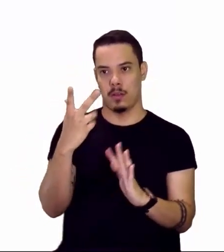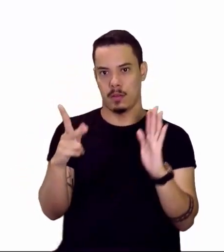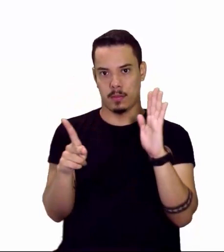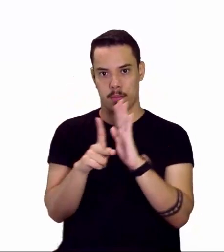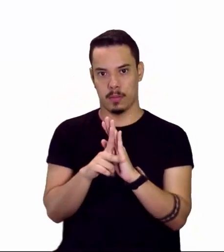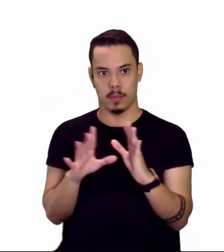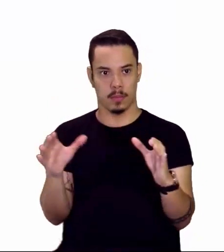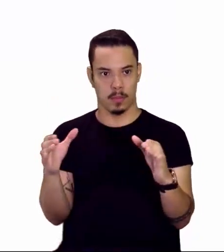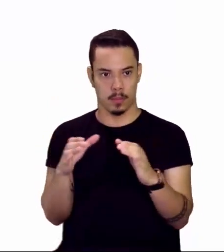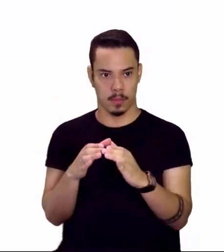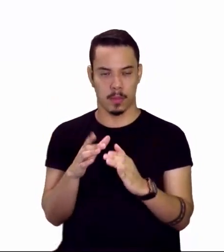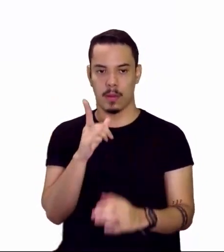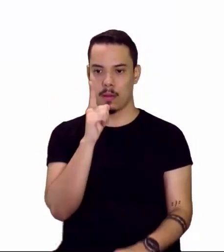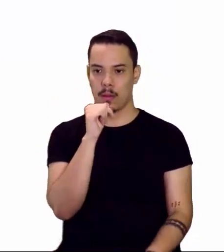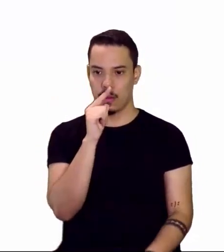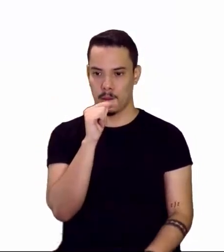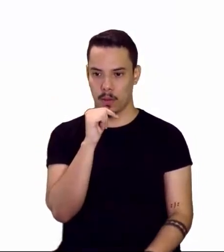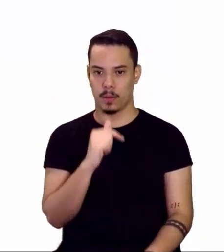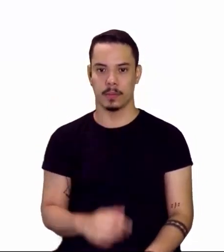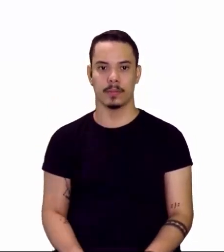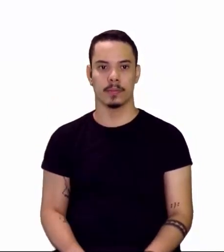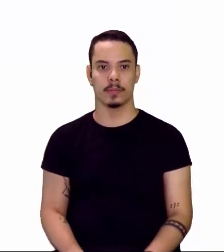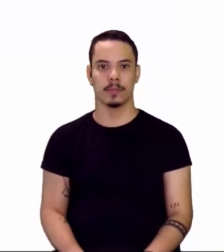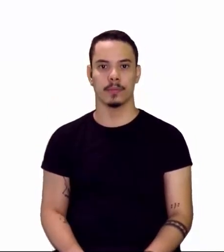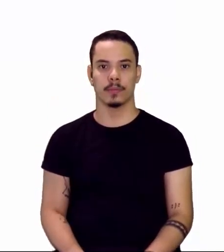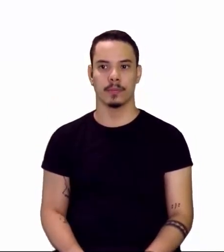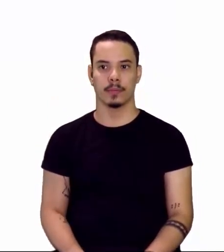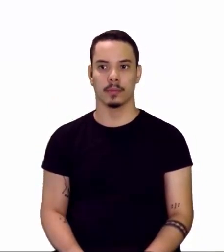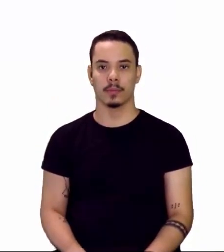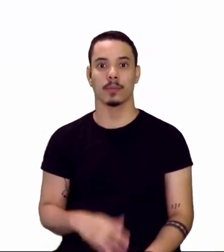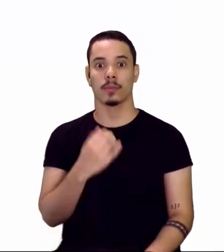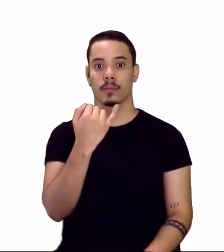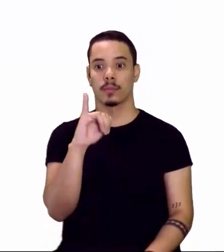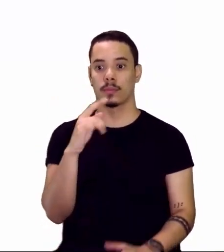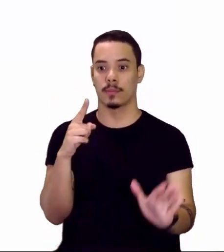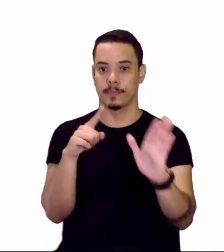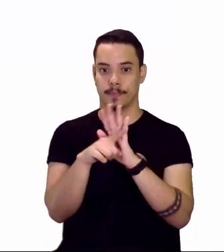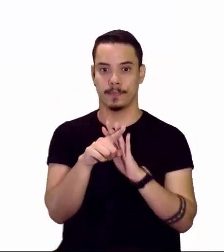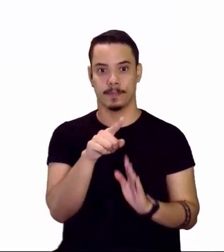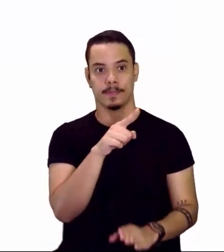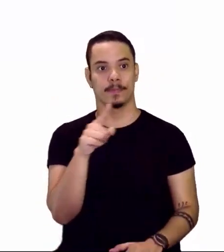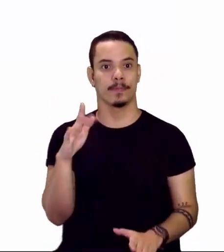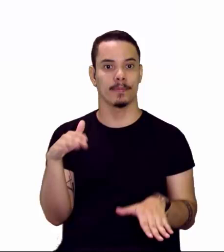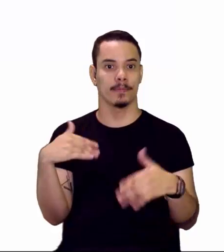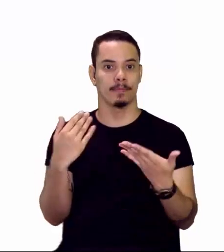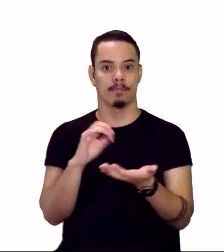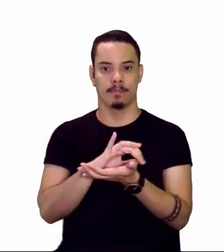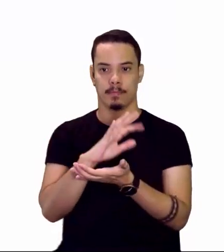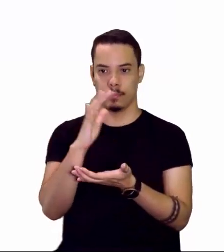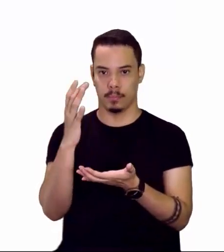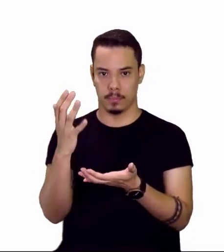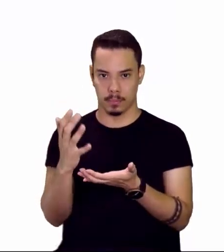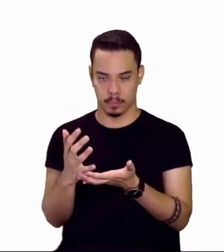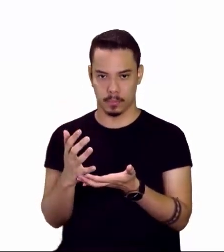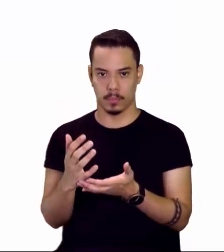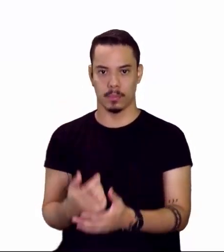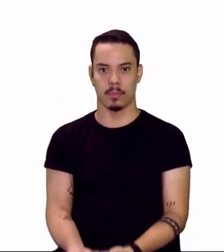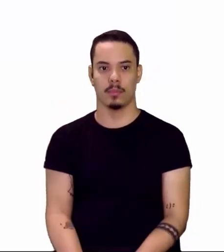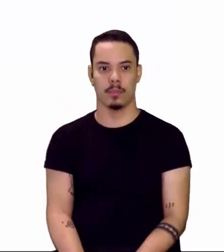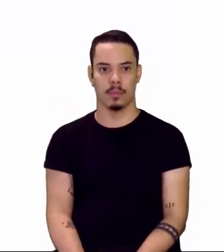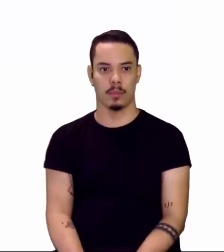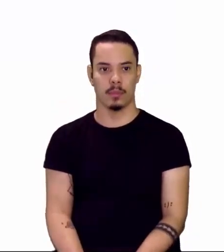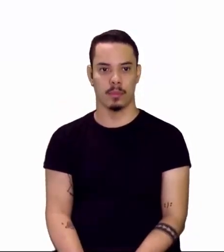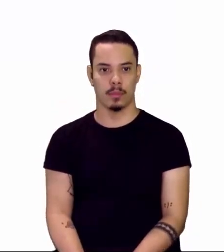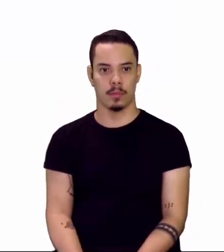água. Quando alguém pergunta para vocês qual é a geometria entre